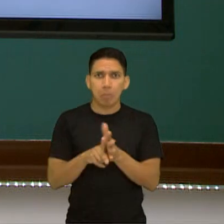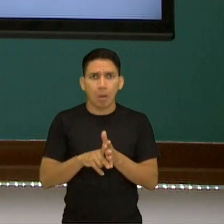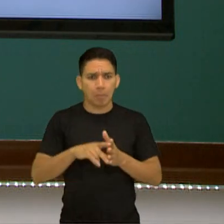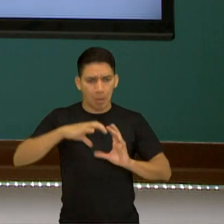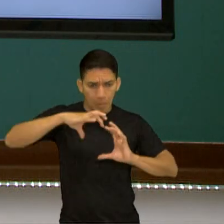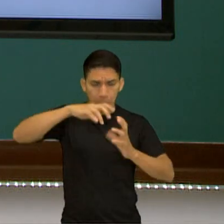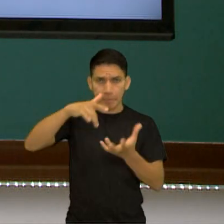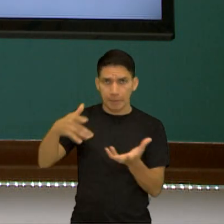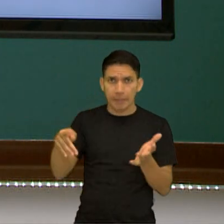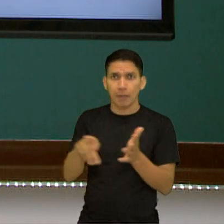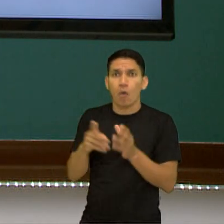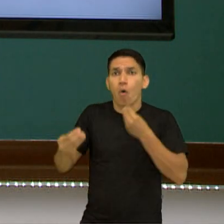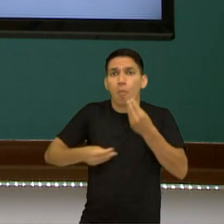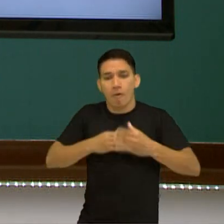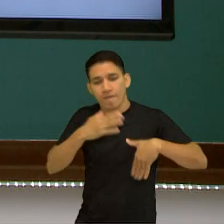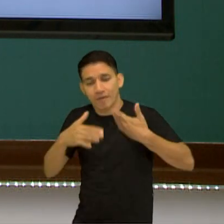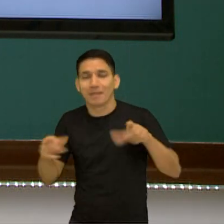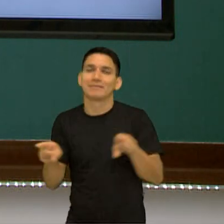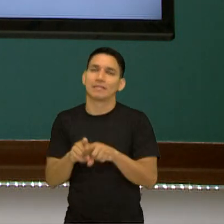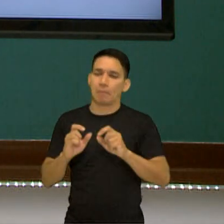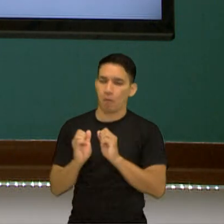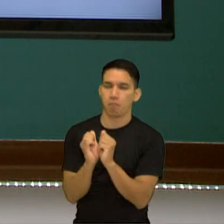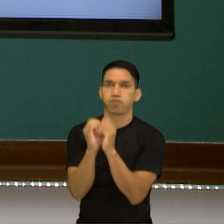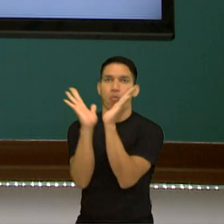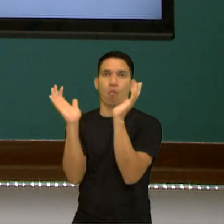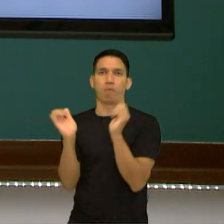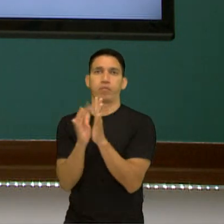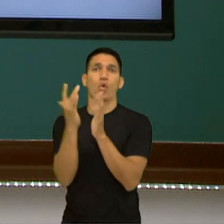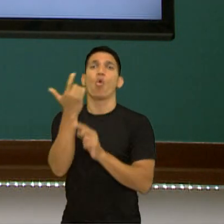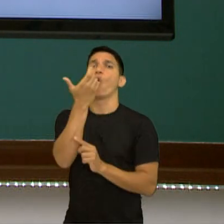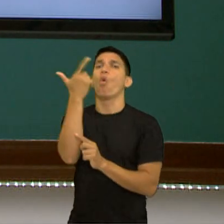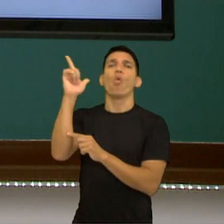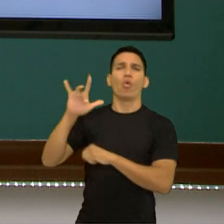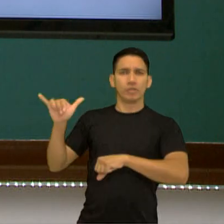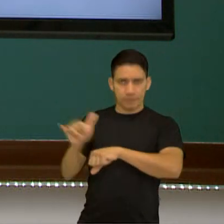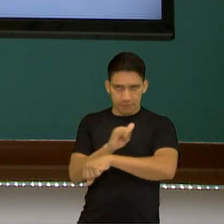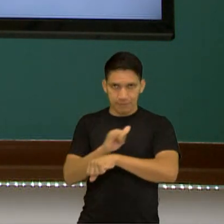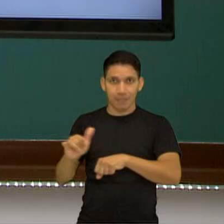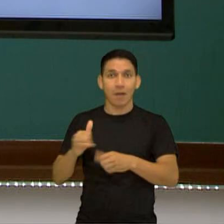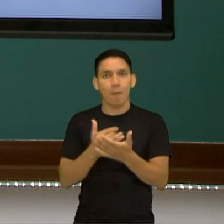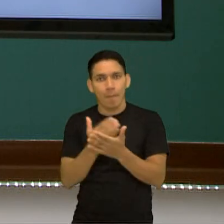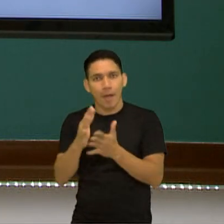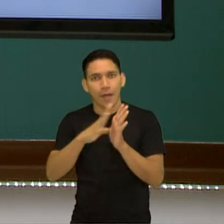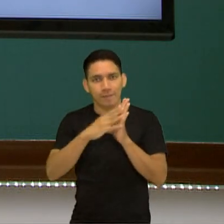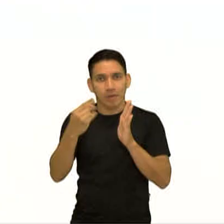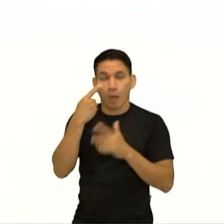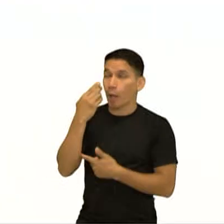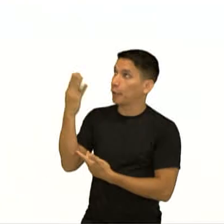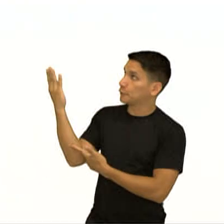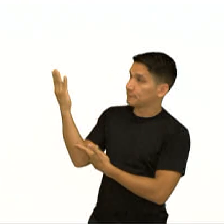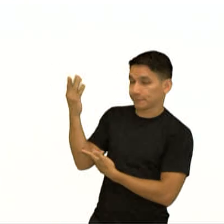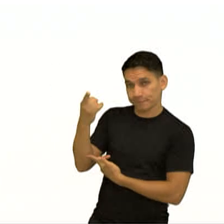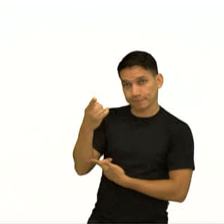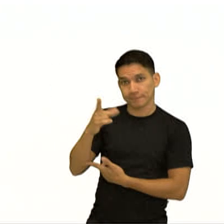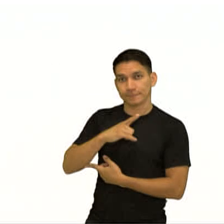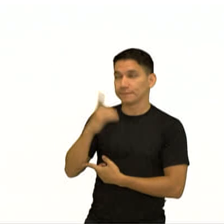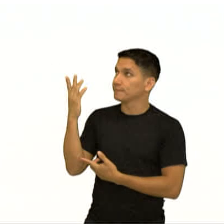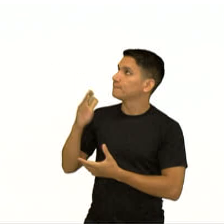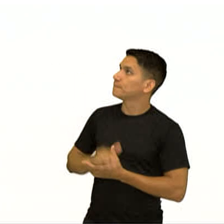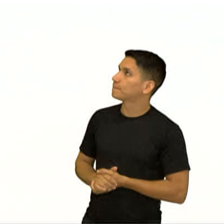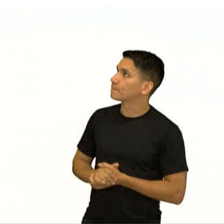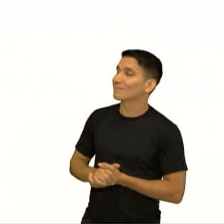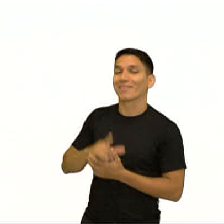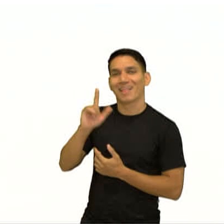ou até mesmo por meio das erupções vulcânicas. E a partir disso se construiu esse modelo que você vai visualizar aqui na tela, ó, que é o